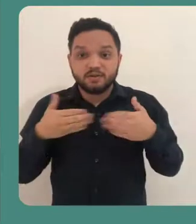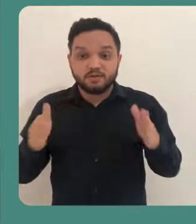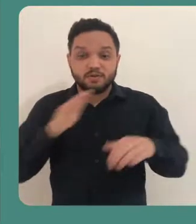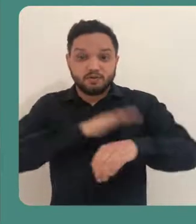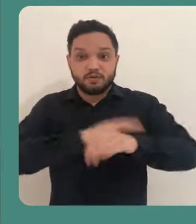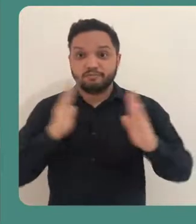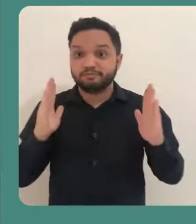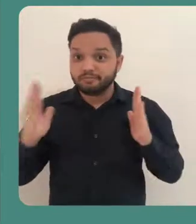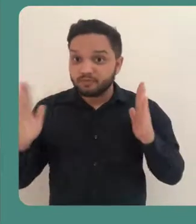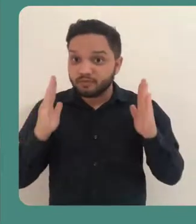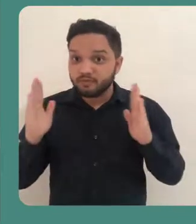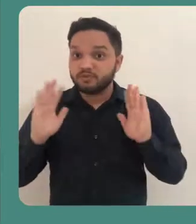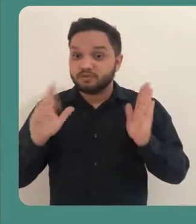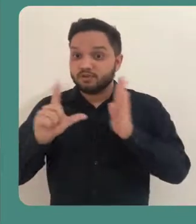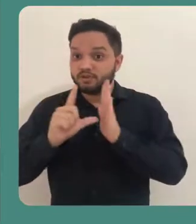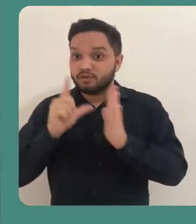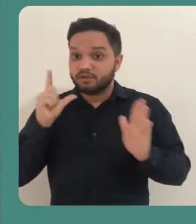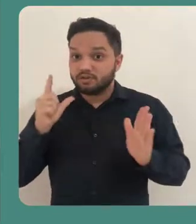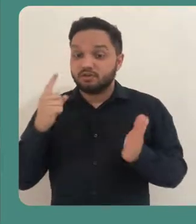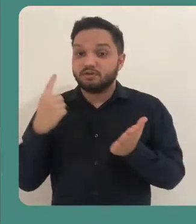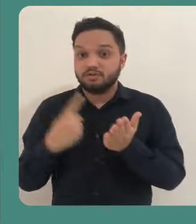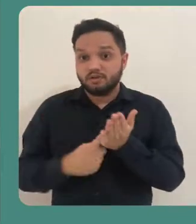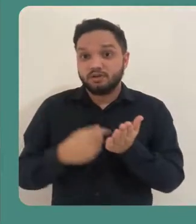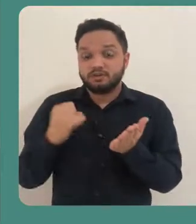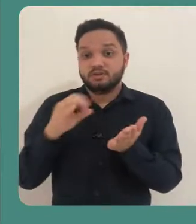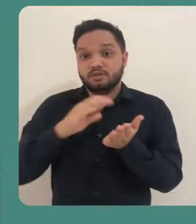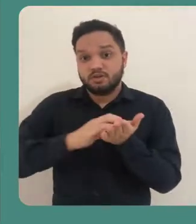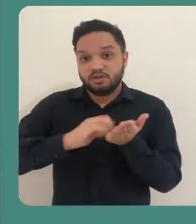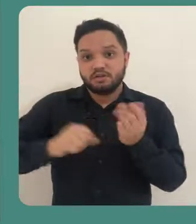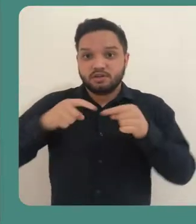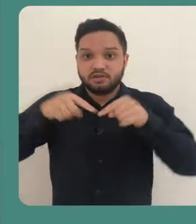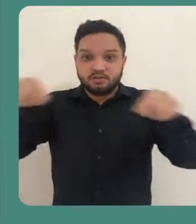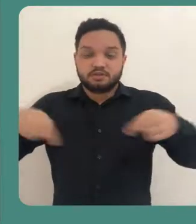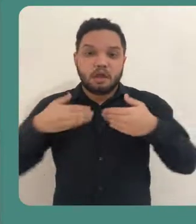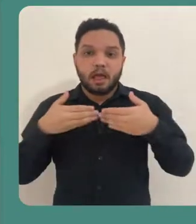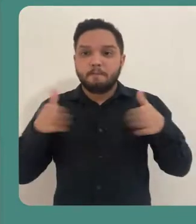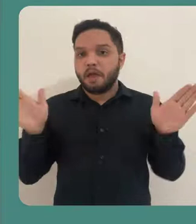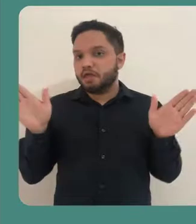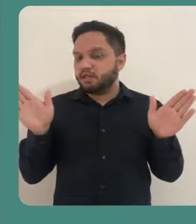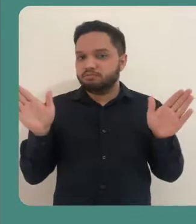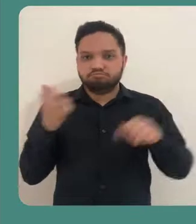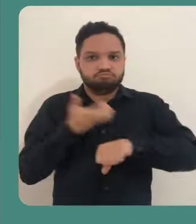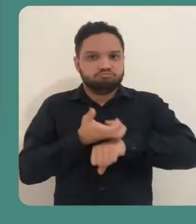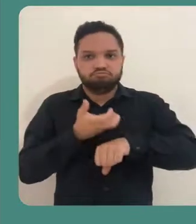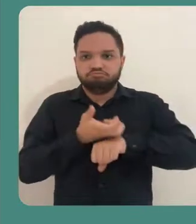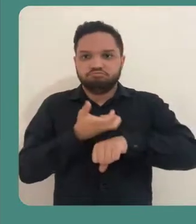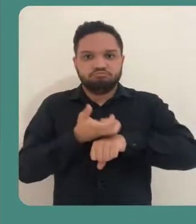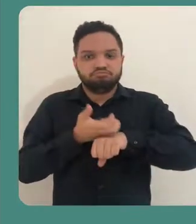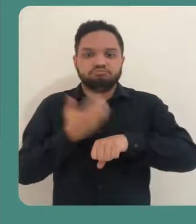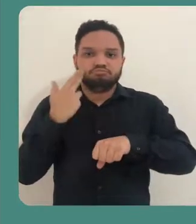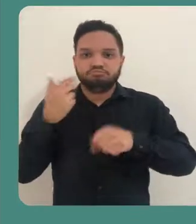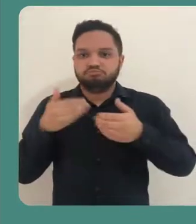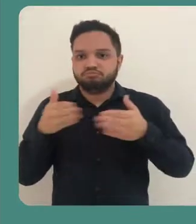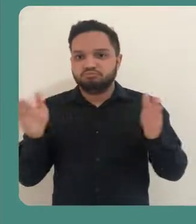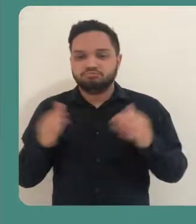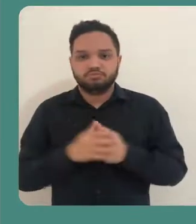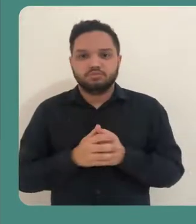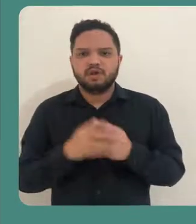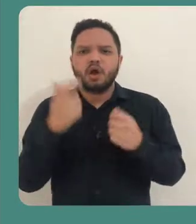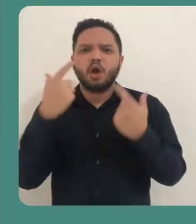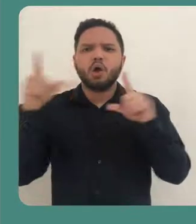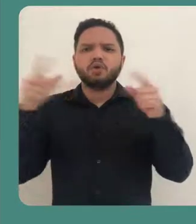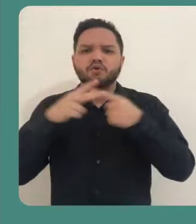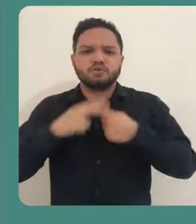a sala ficar aberta enquanto eu sou disciplina até mais configurações não são necessárias então a gente vai clicar e voltar o curso ou